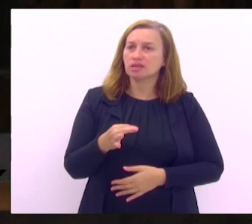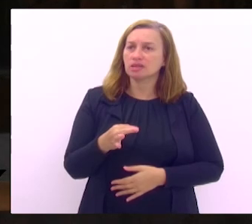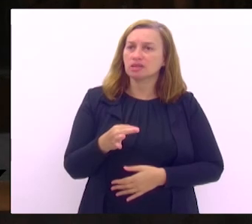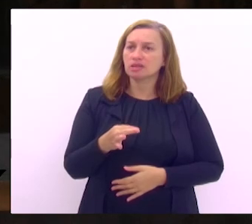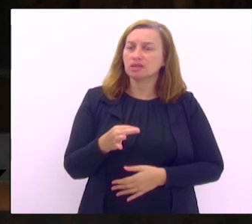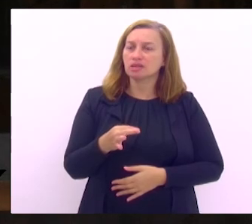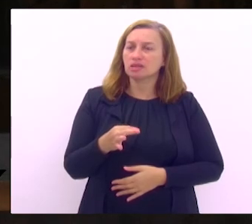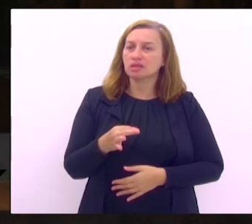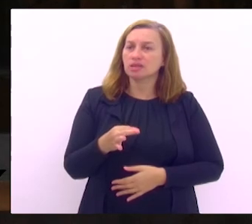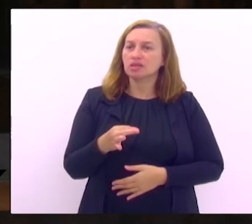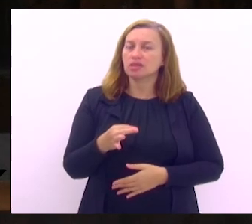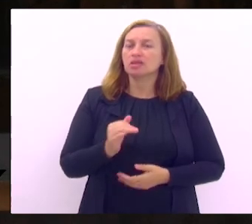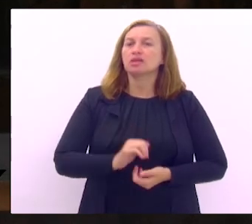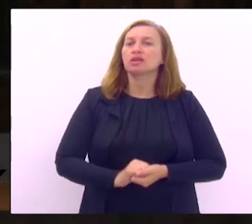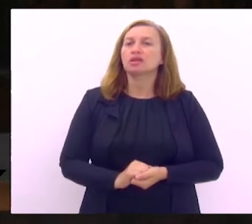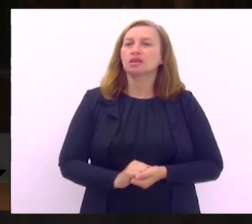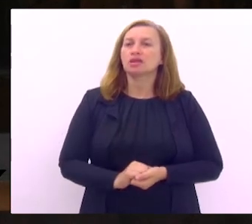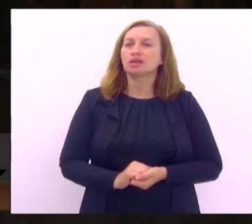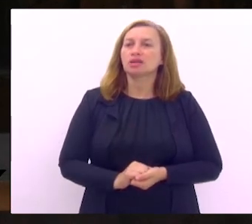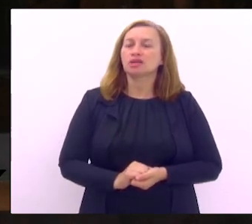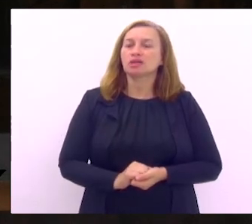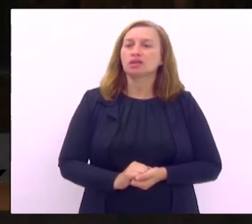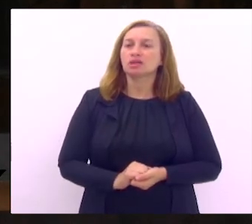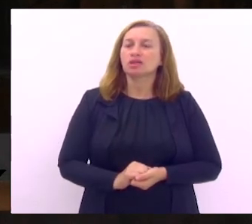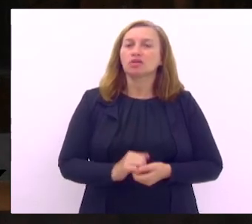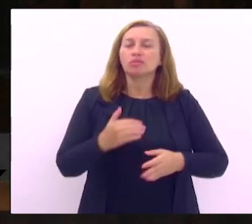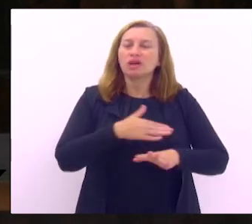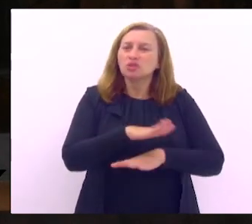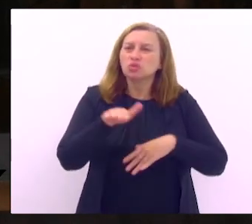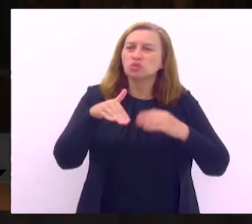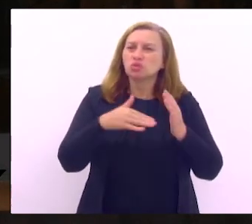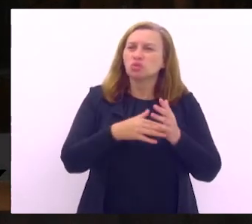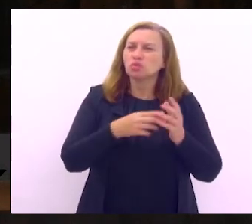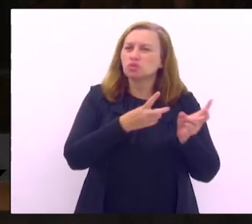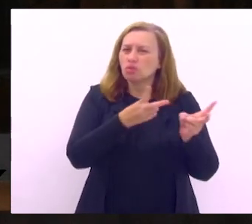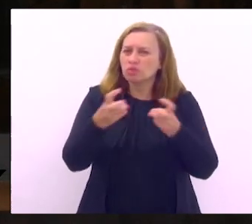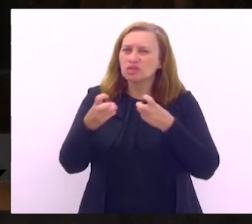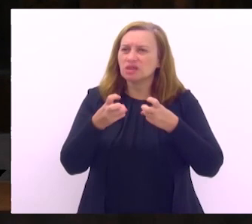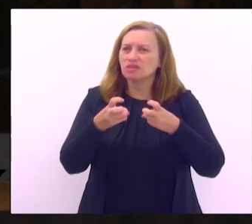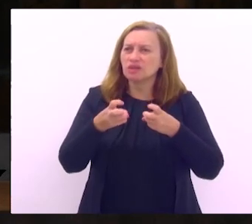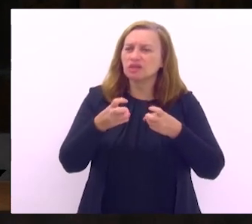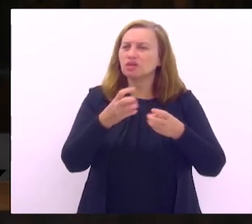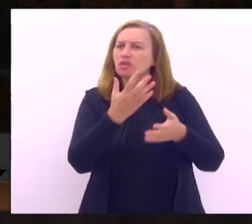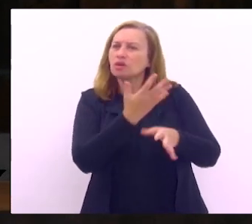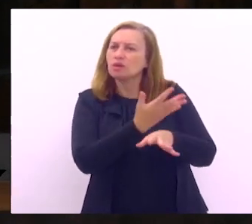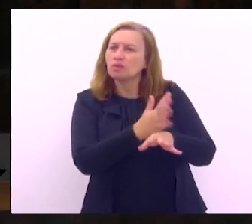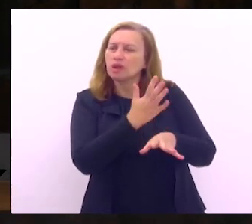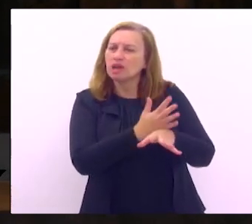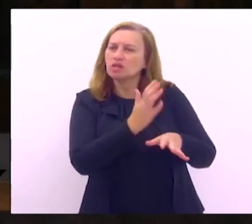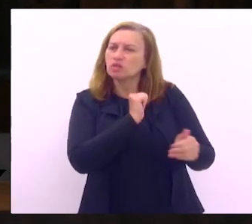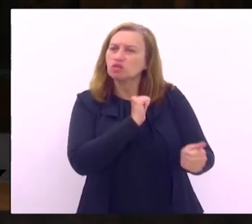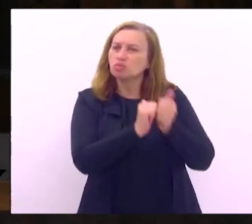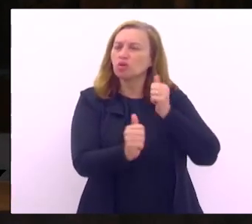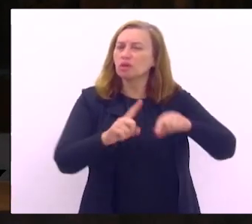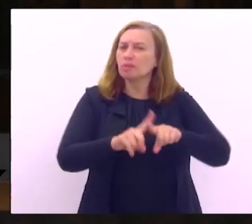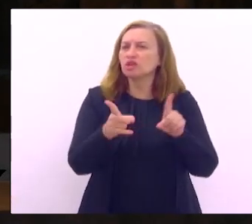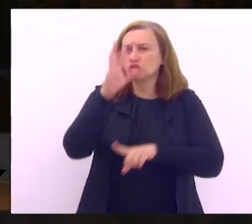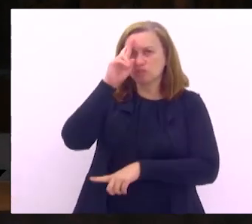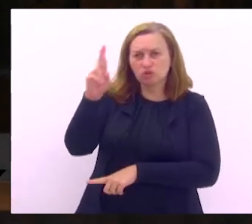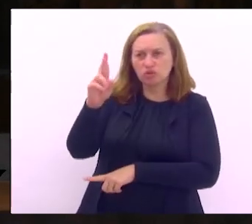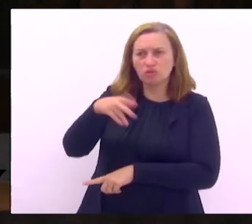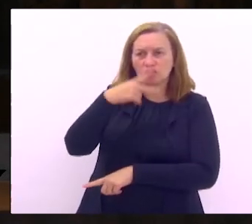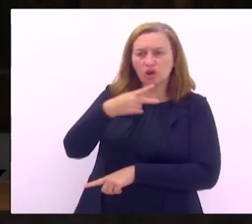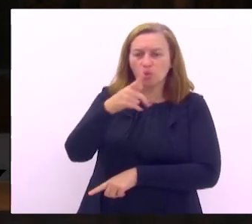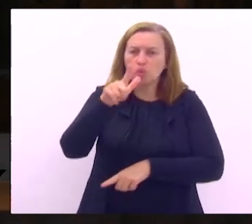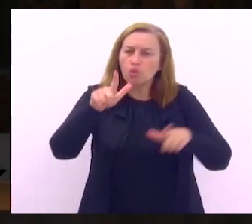público daqueles que visualizam não somente a prática esportiva, mas, como Vossa Excelência colocou, um